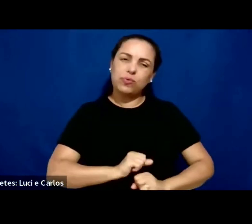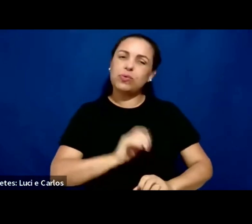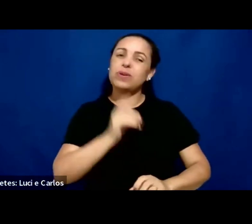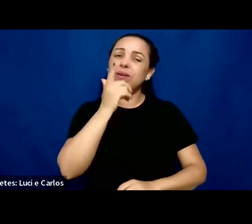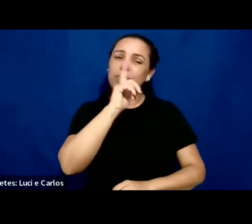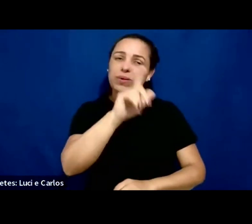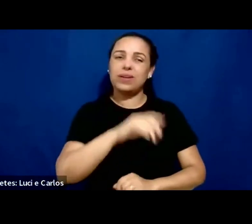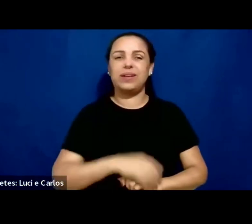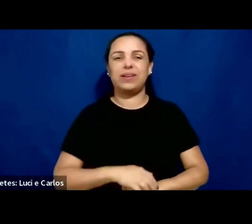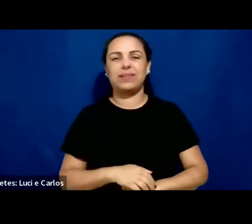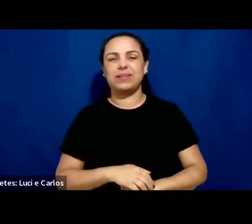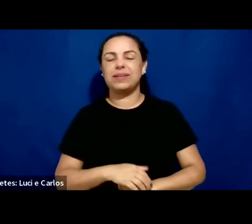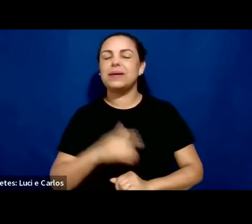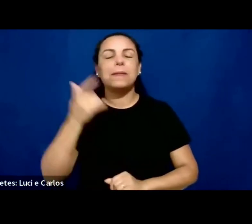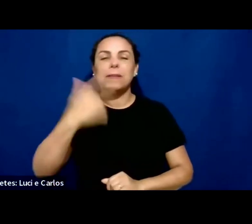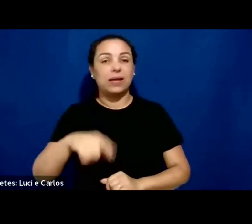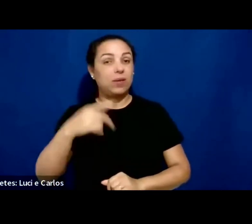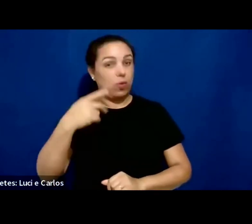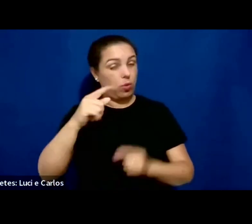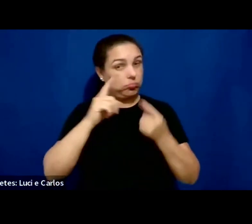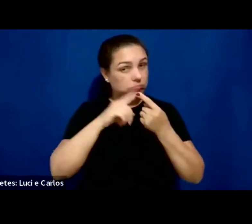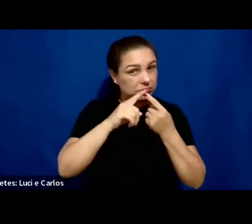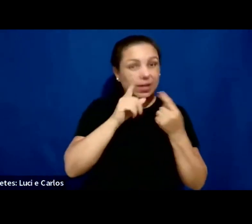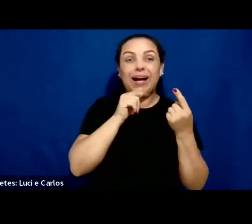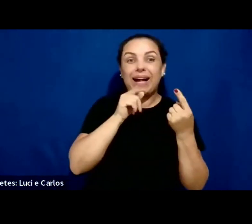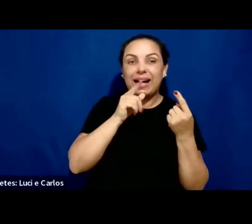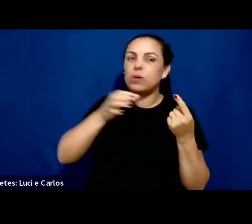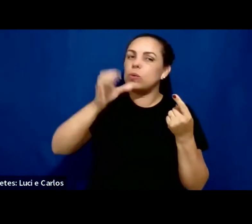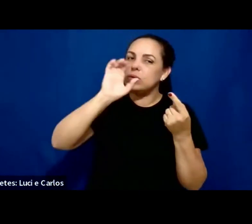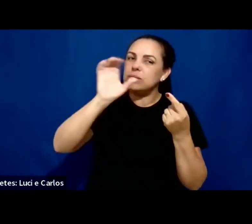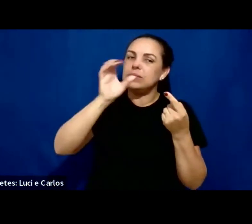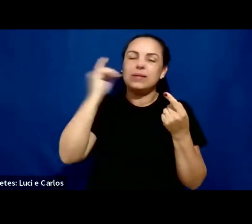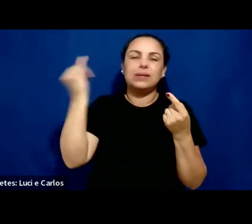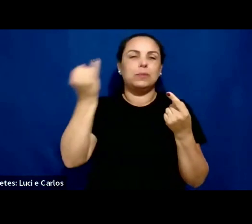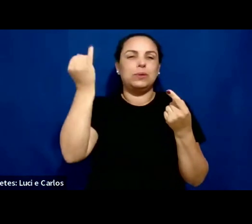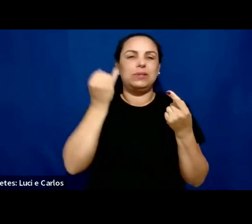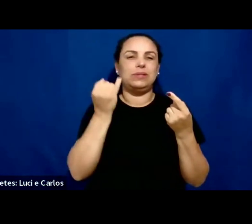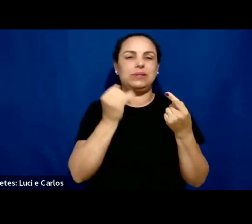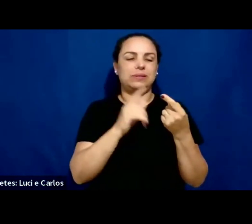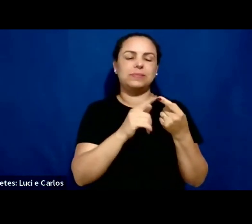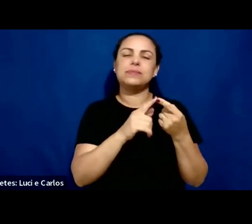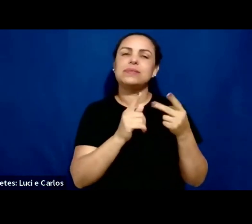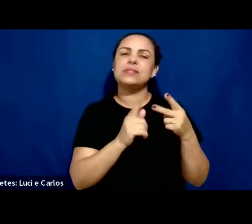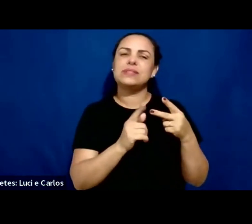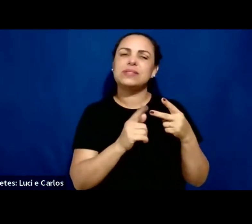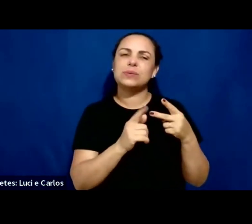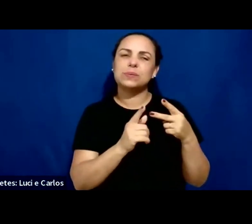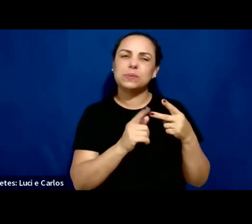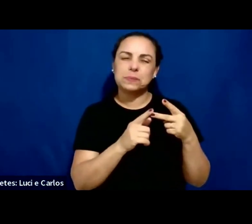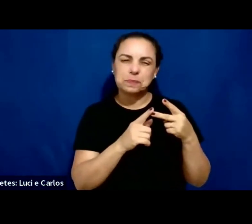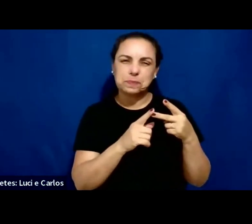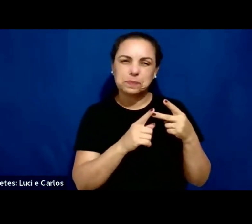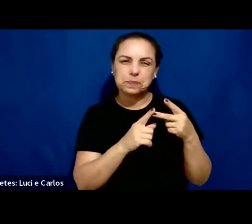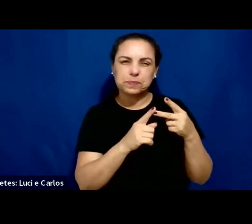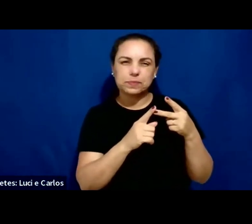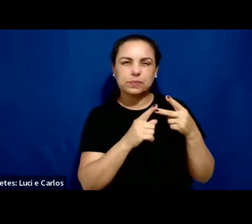coisa que podemos fazer para salvar o nosso intestino grosso, fazer manutenção, gente. Lembra dos enemas que a